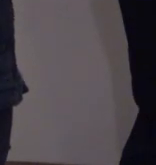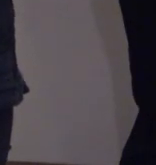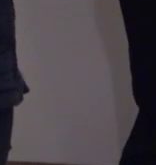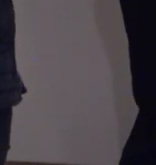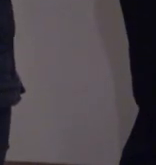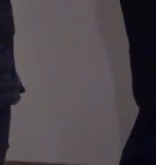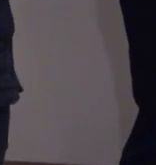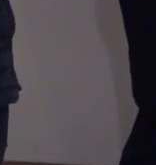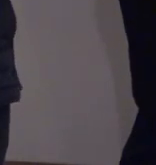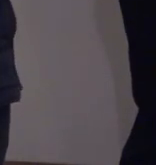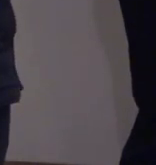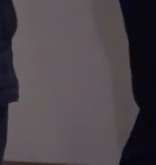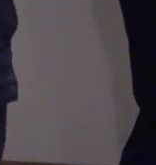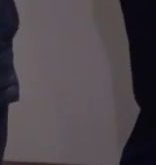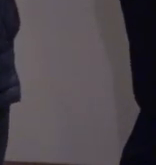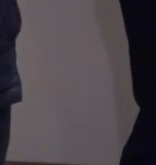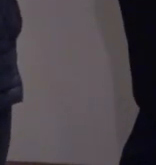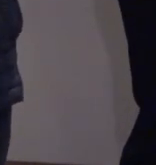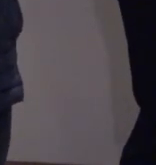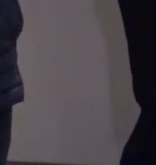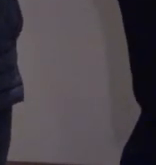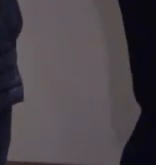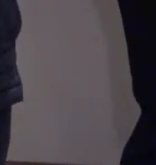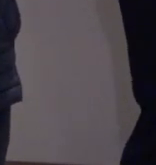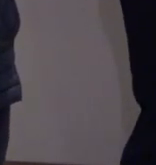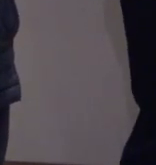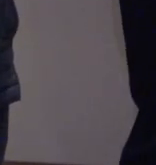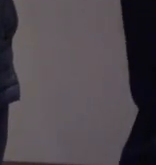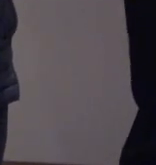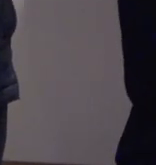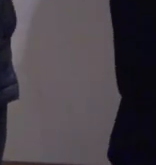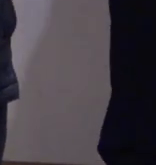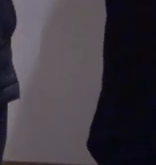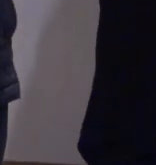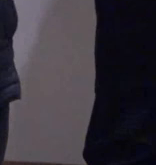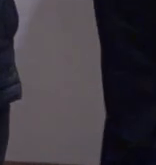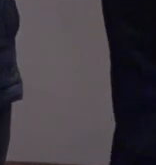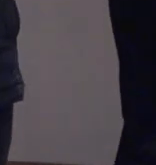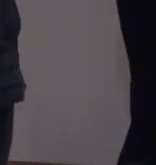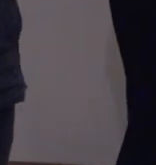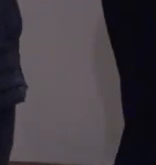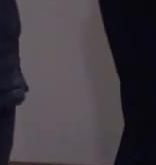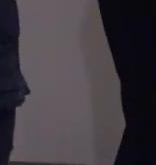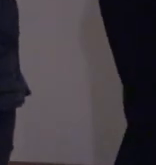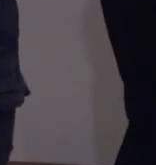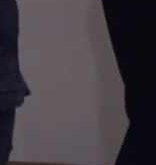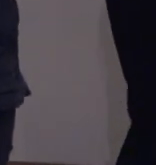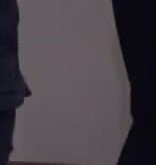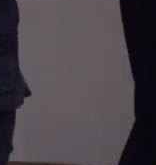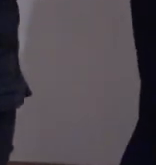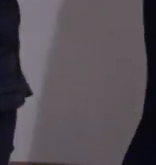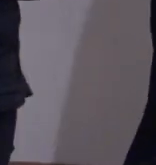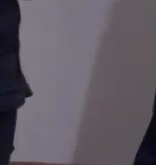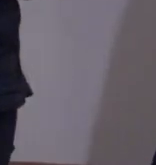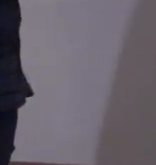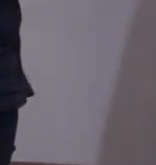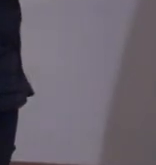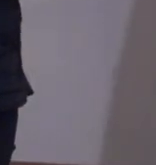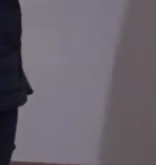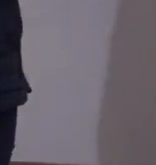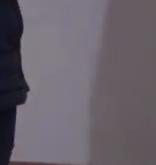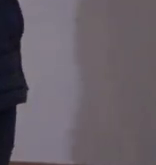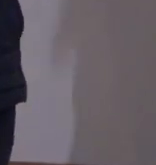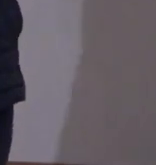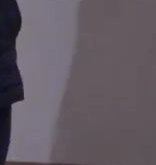todos os atores, né, da rede de enfrentamento. Né? Então, eu queria trazer a questão de que não são somente os conselhos